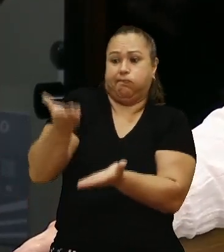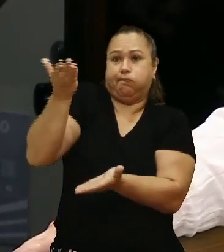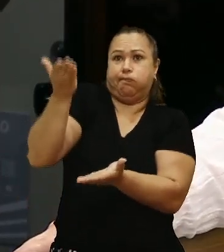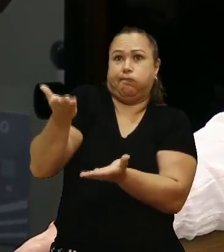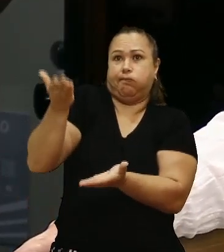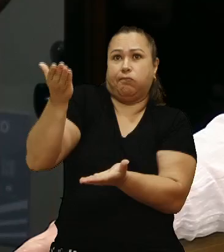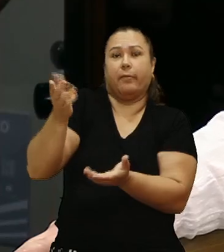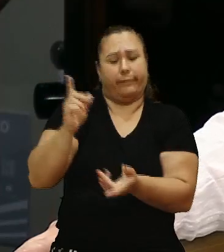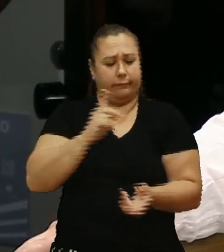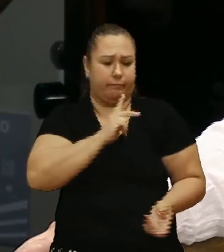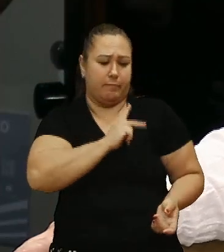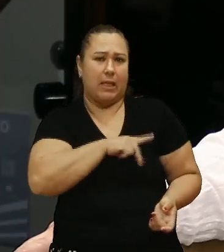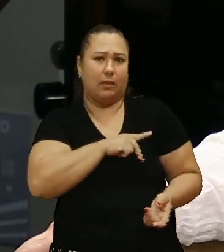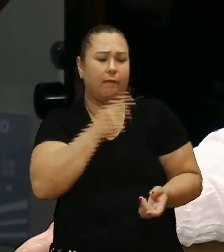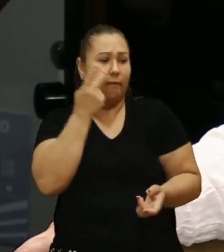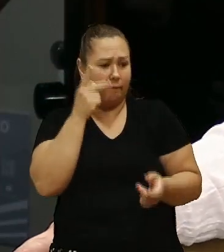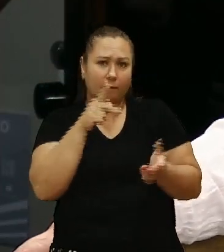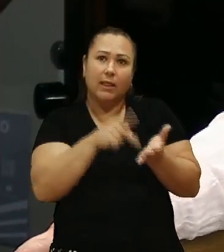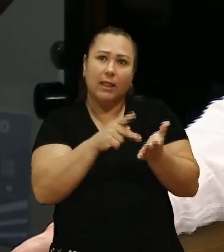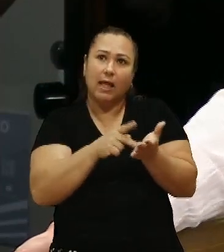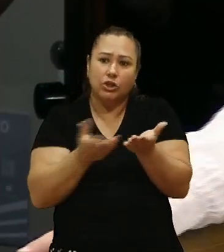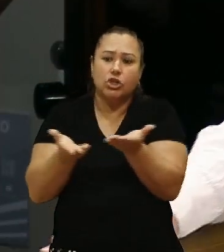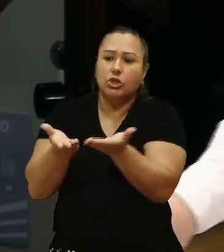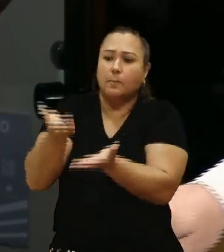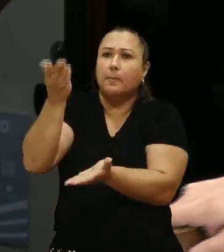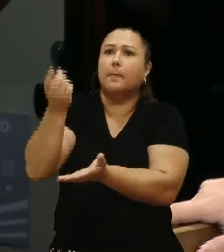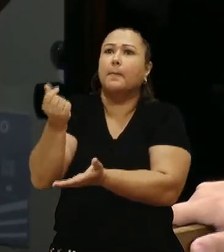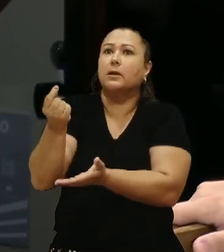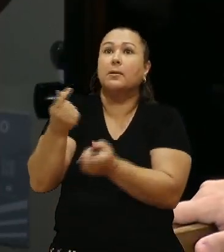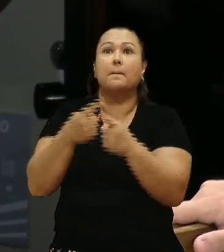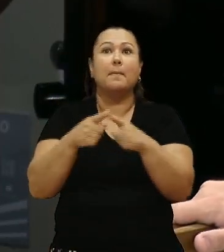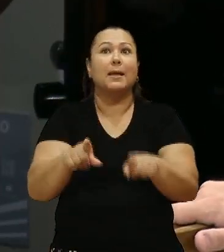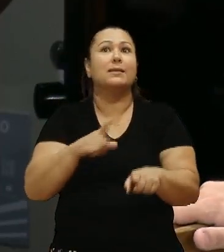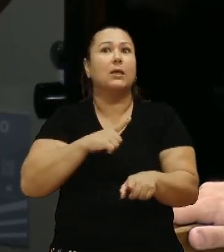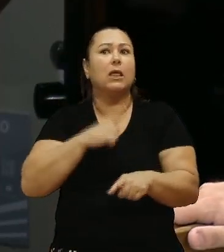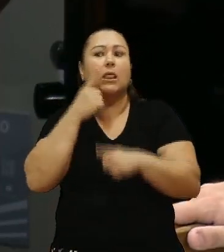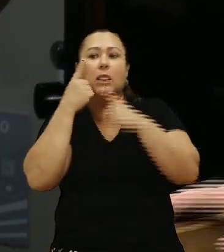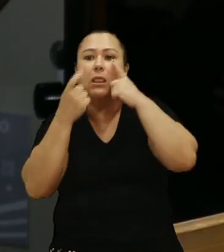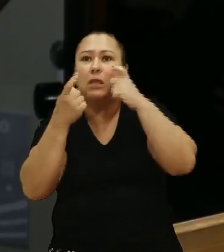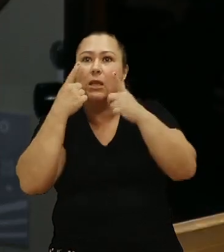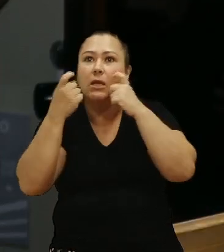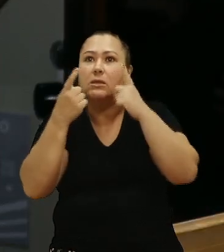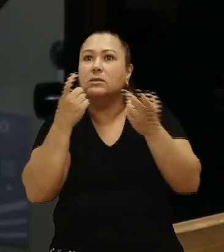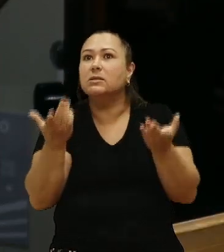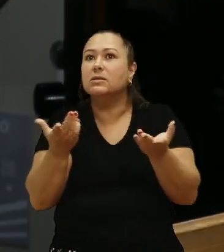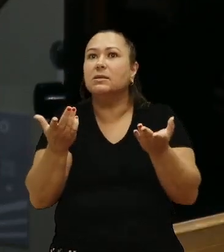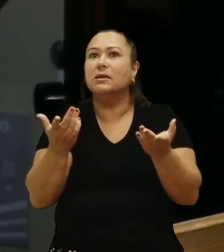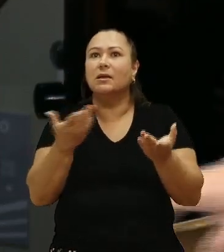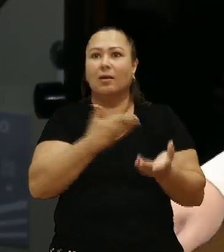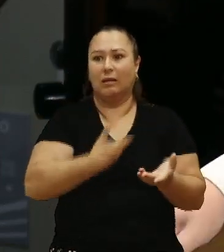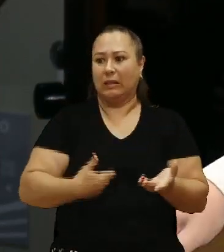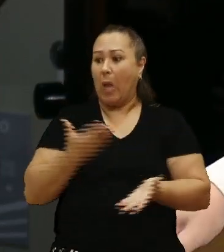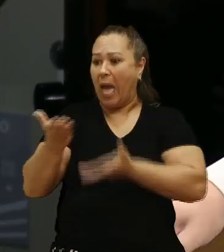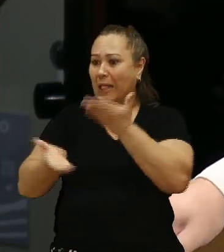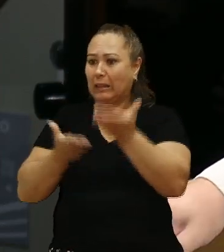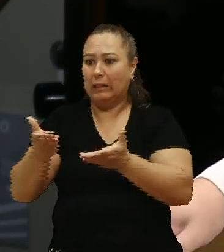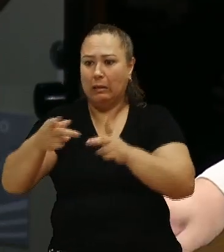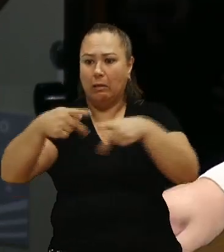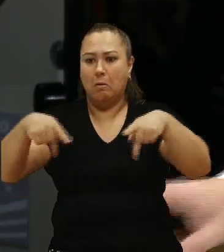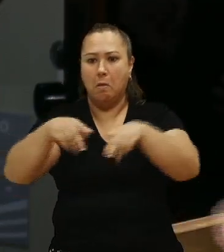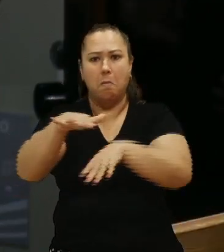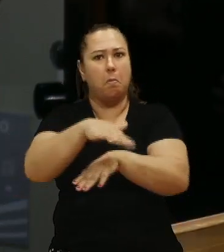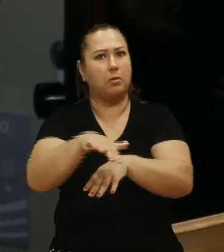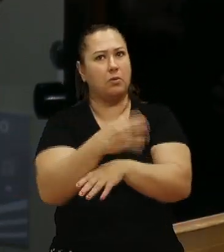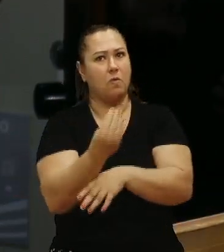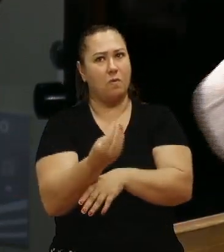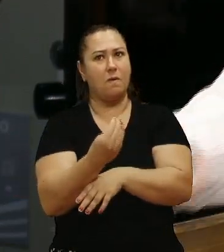Pedro, e é efetivamente superior. Agora, quando se tem interesse público, o cara é não atender a população.